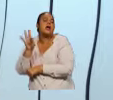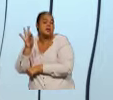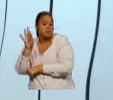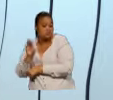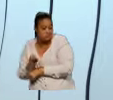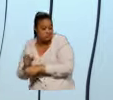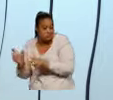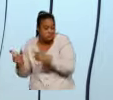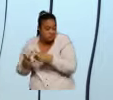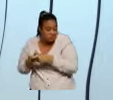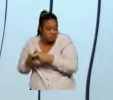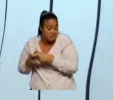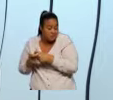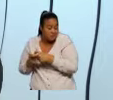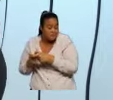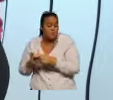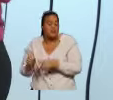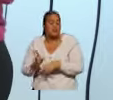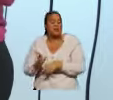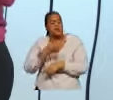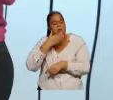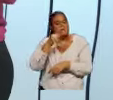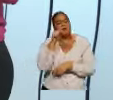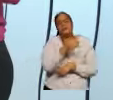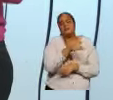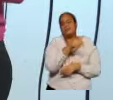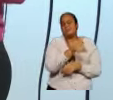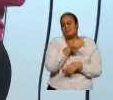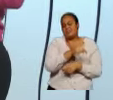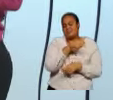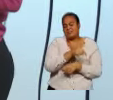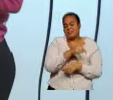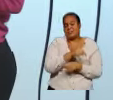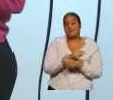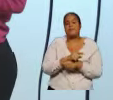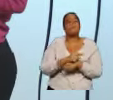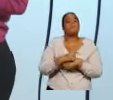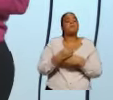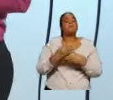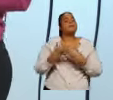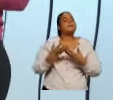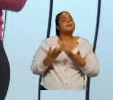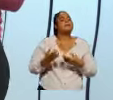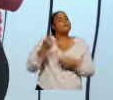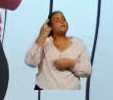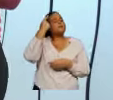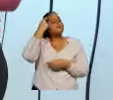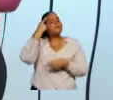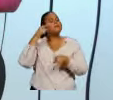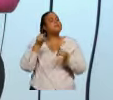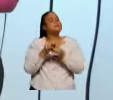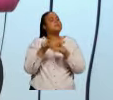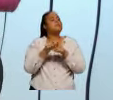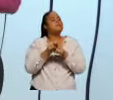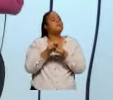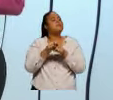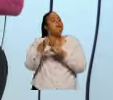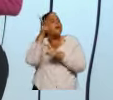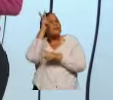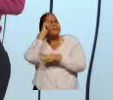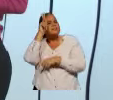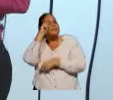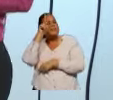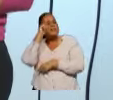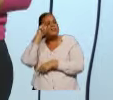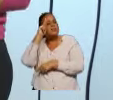precisar procurar a área de oásis onde o lençol freático aflora naquela região e os aspectos históricos